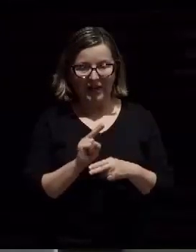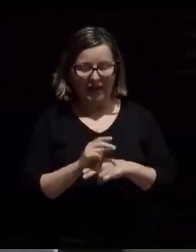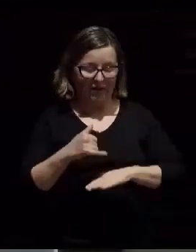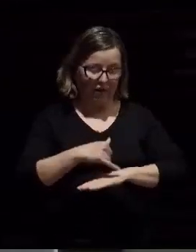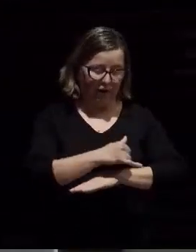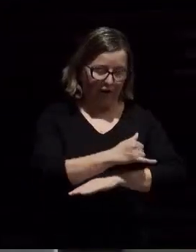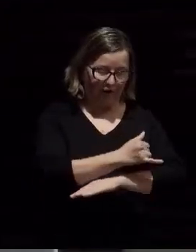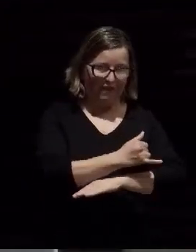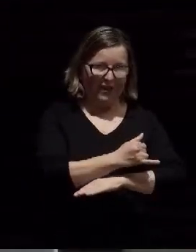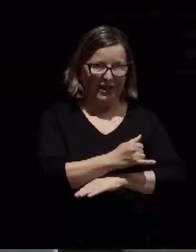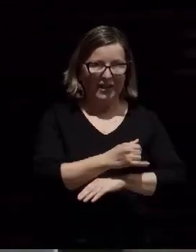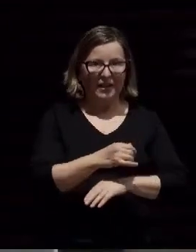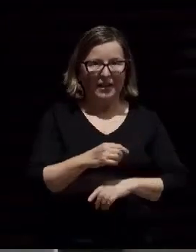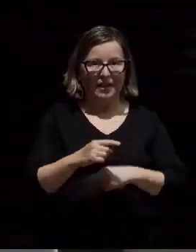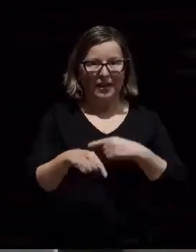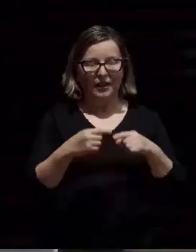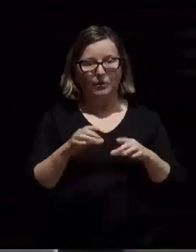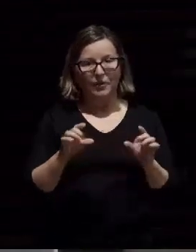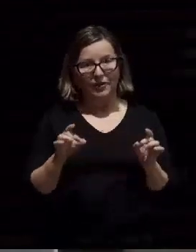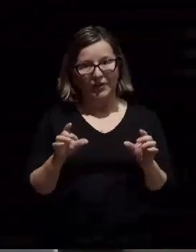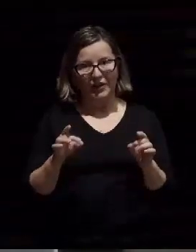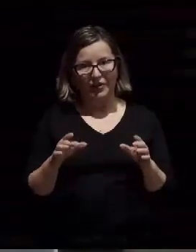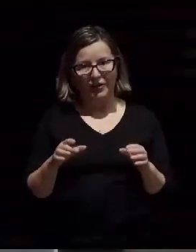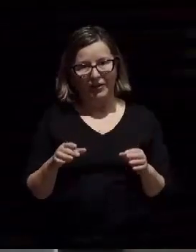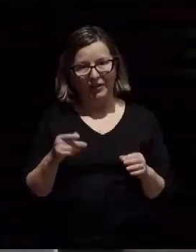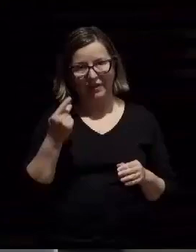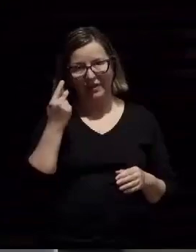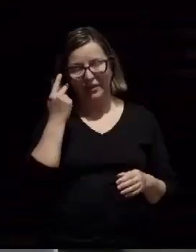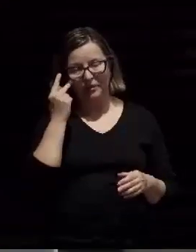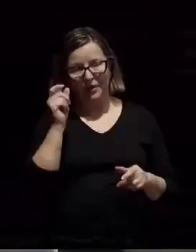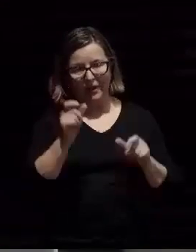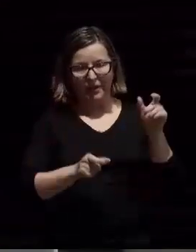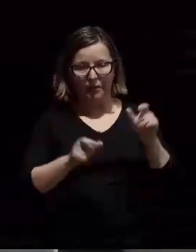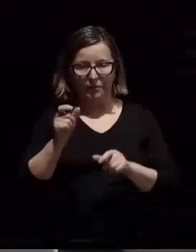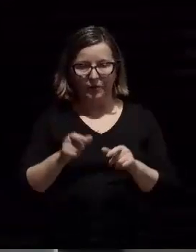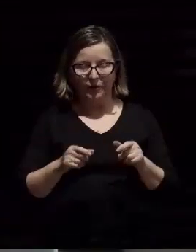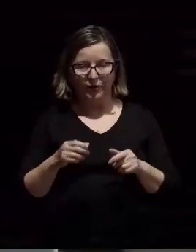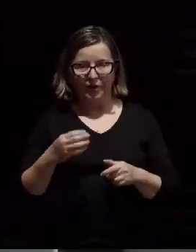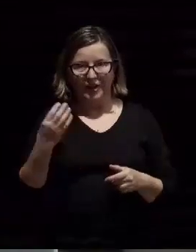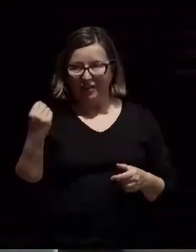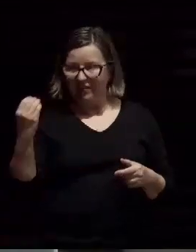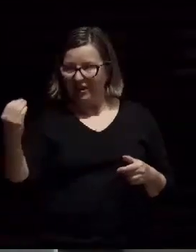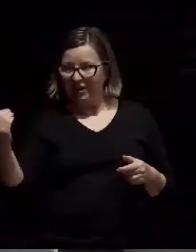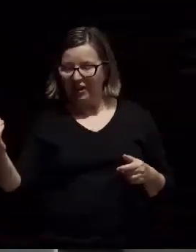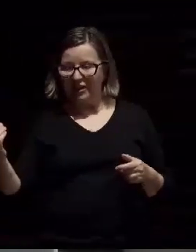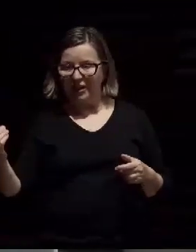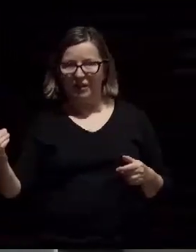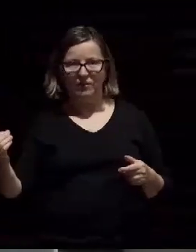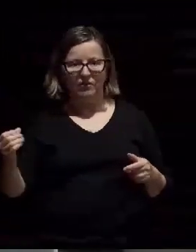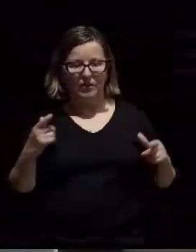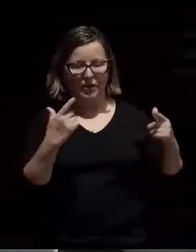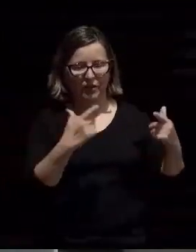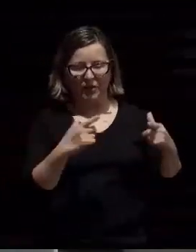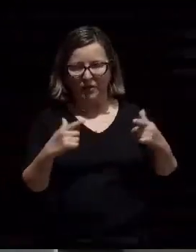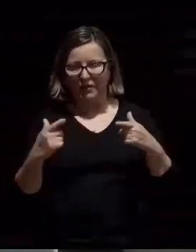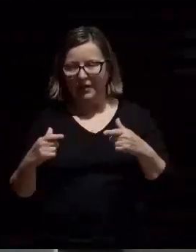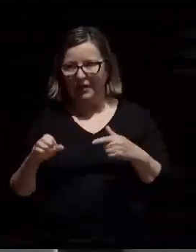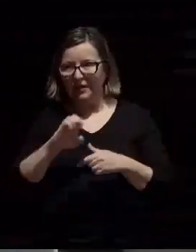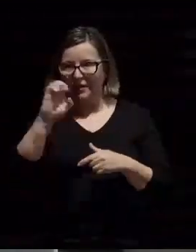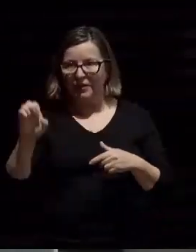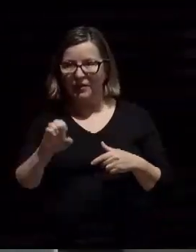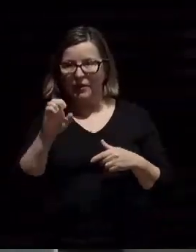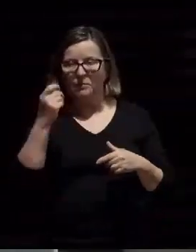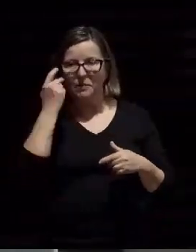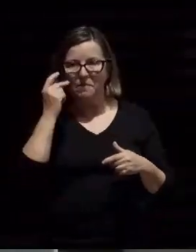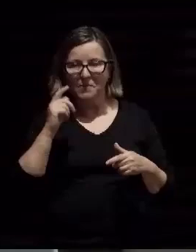as ovelhas para os penitentes que viajavam de todos os lugares da Europa para Israel,